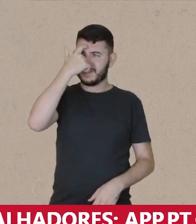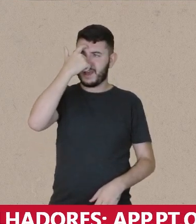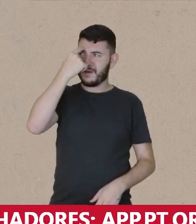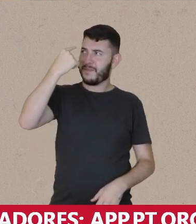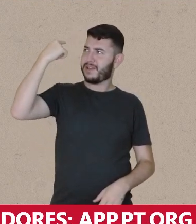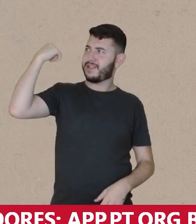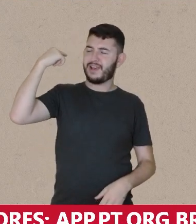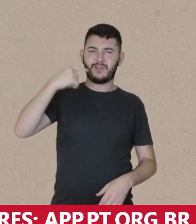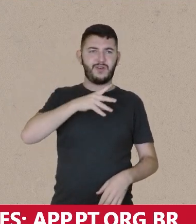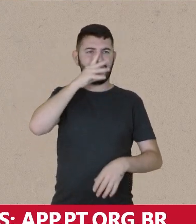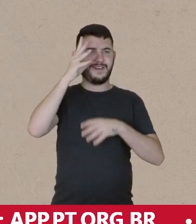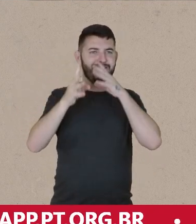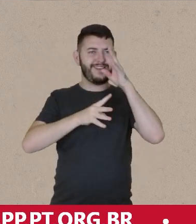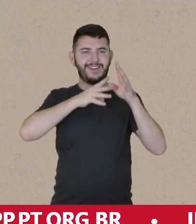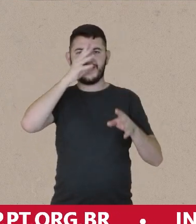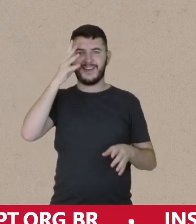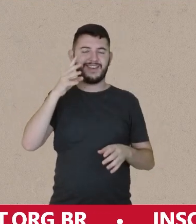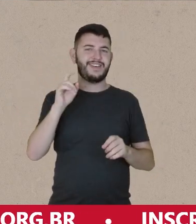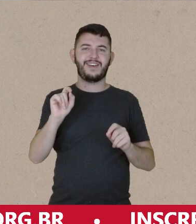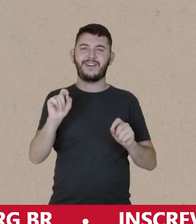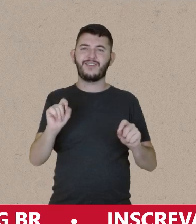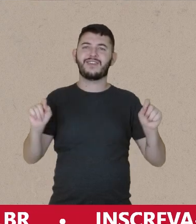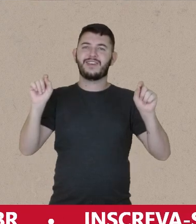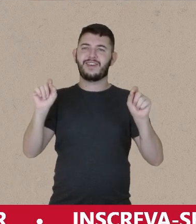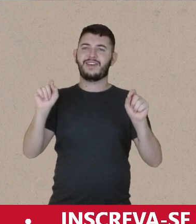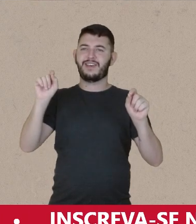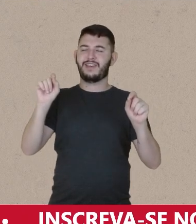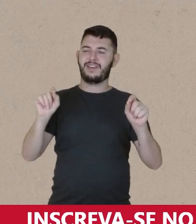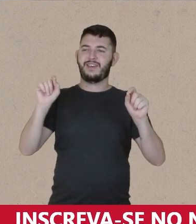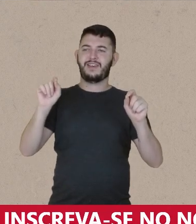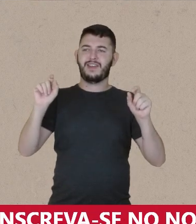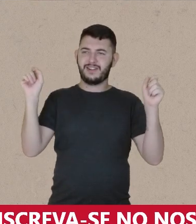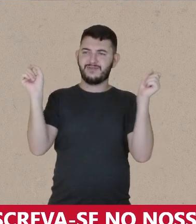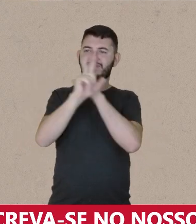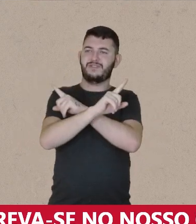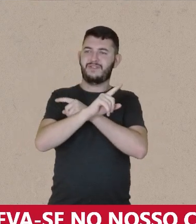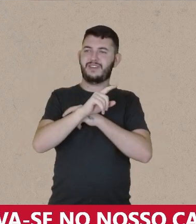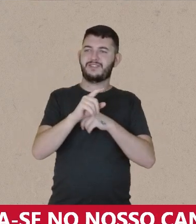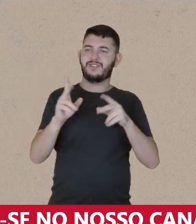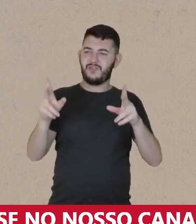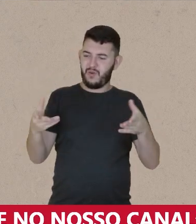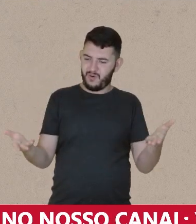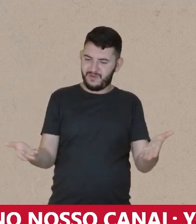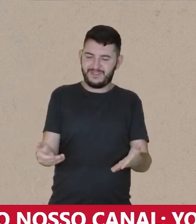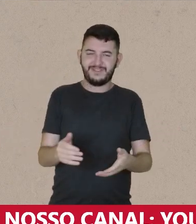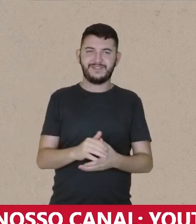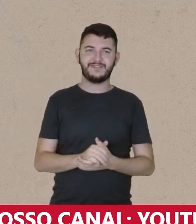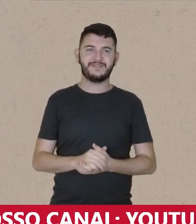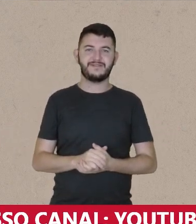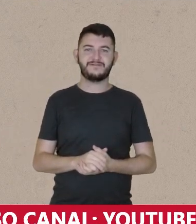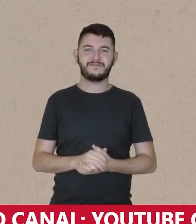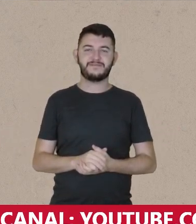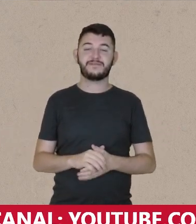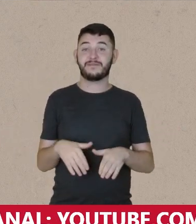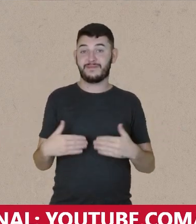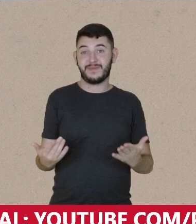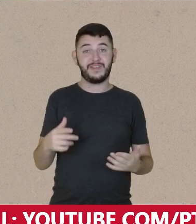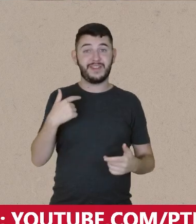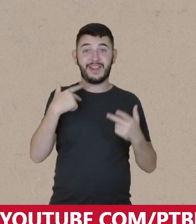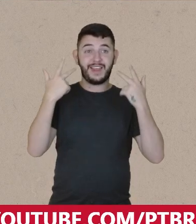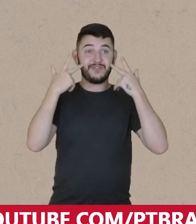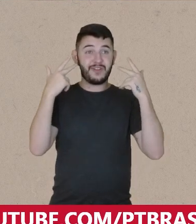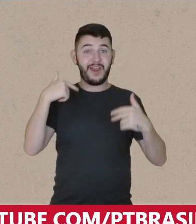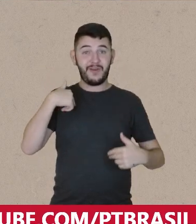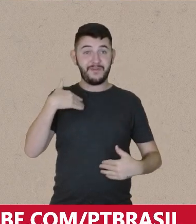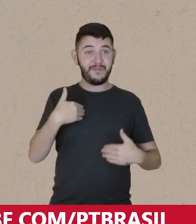tão polêmico, que era tão difícil chegar nesse ponto que a gente chegou hoje. Algo natural, algo biológico, né, deputada?